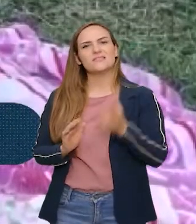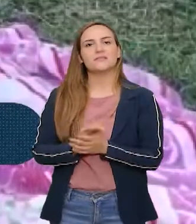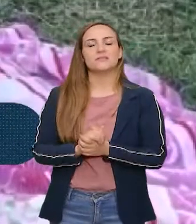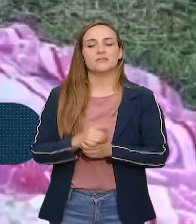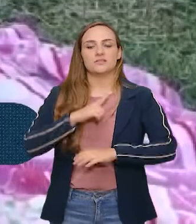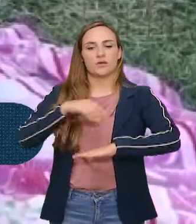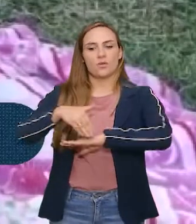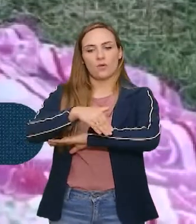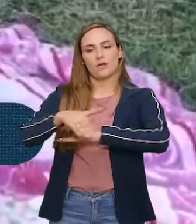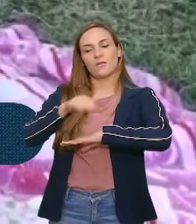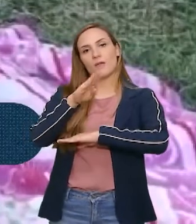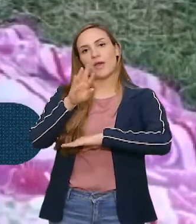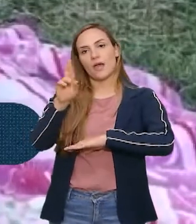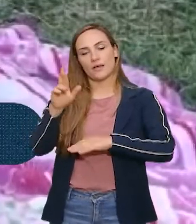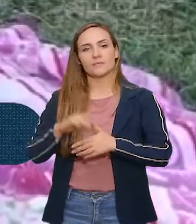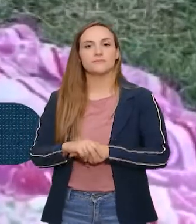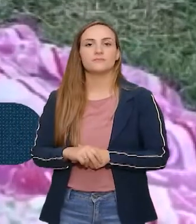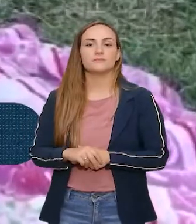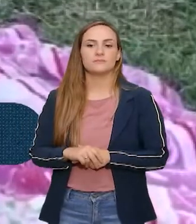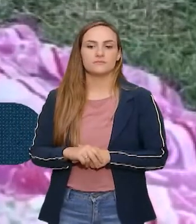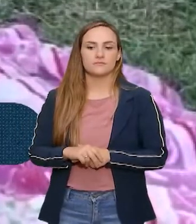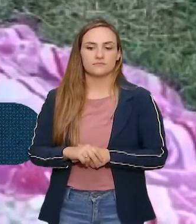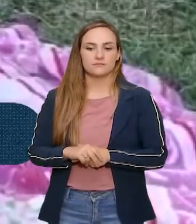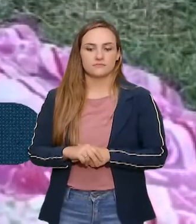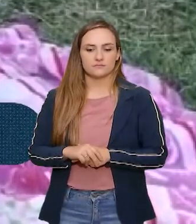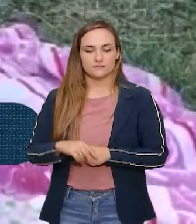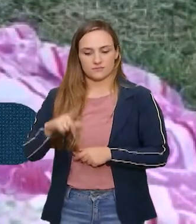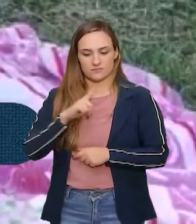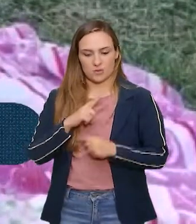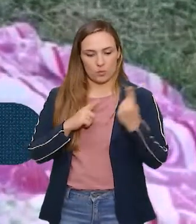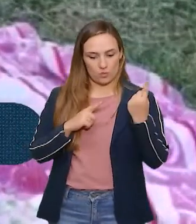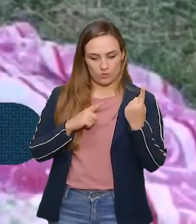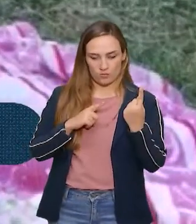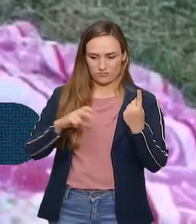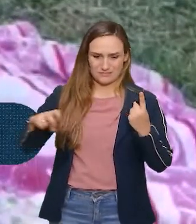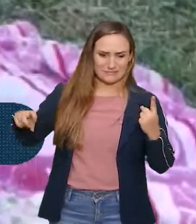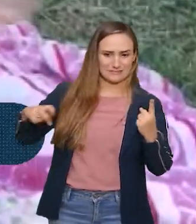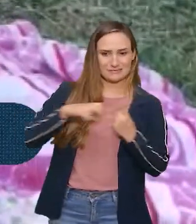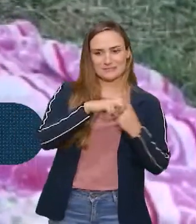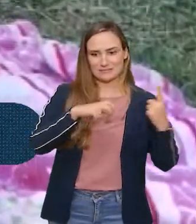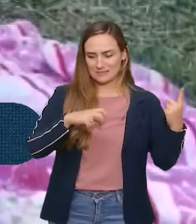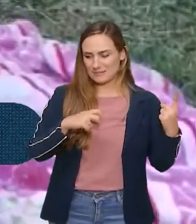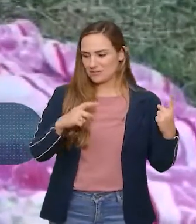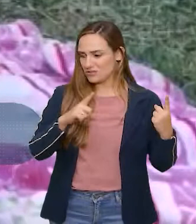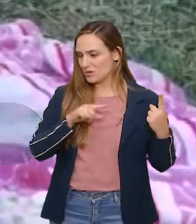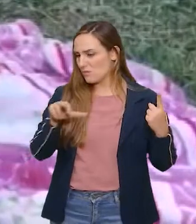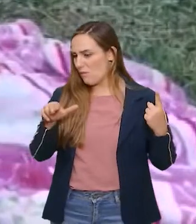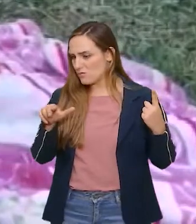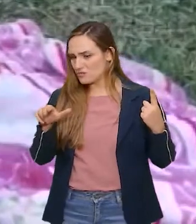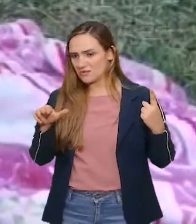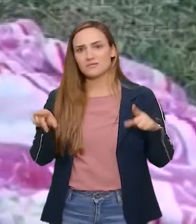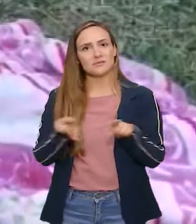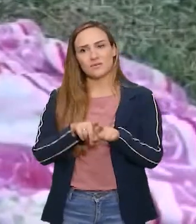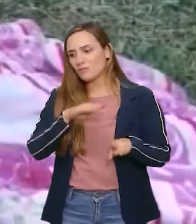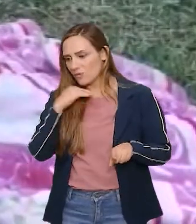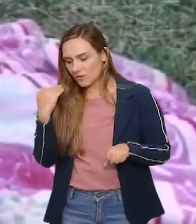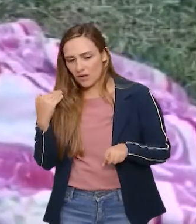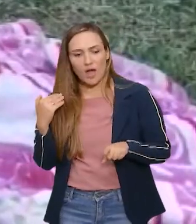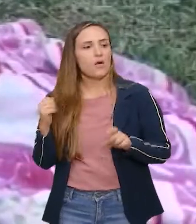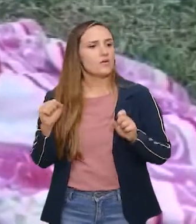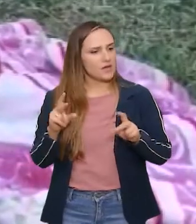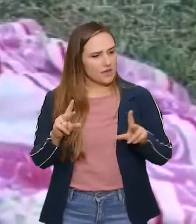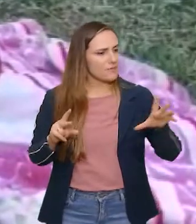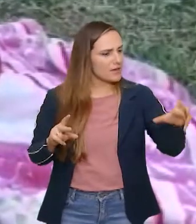na BR, que tinha um irmãozinho atropelado. E nunca mais parei de resgatar, porque é